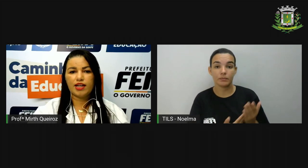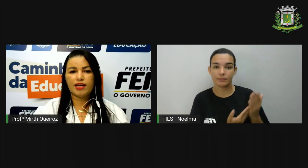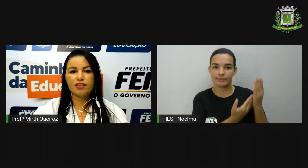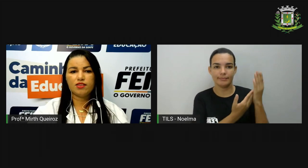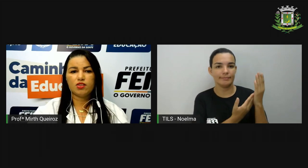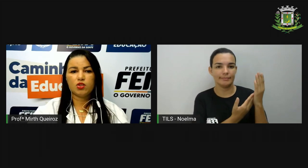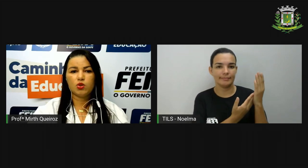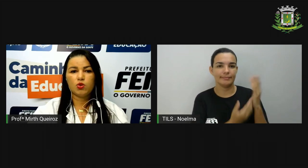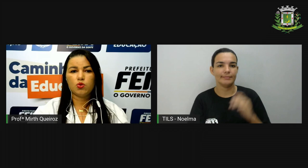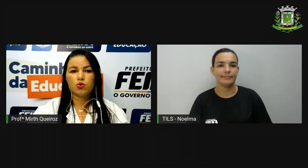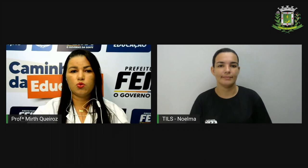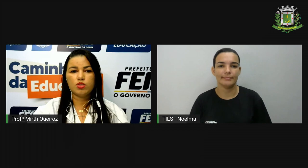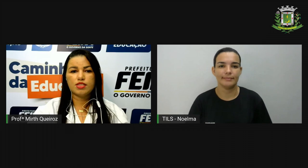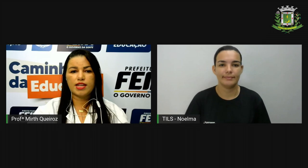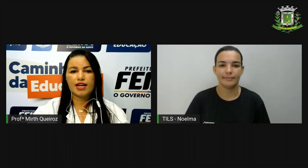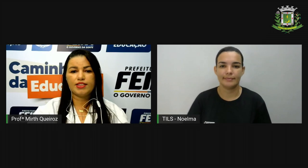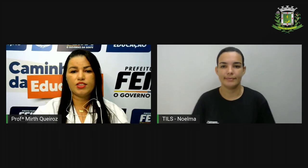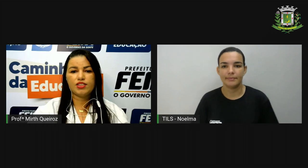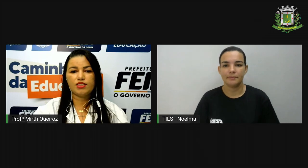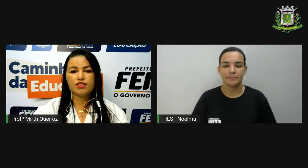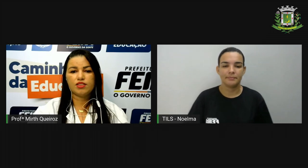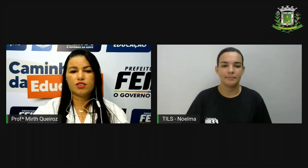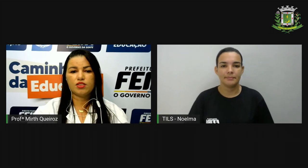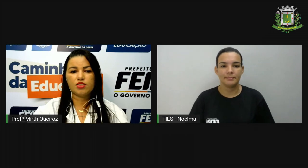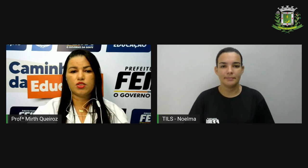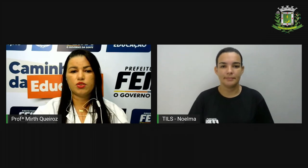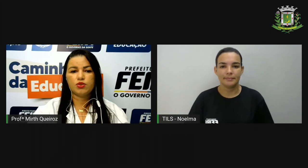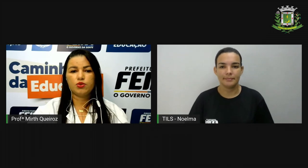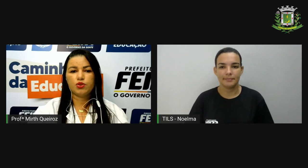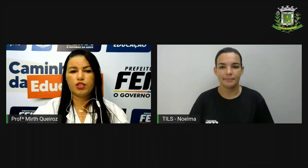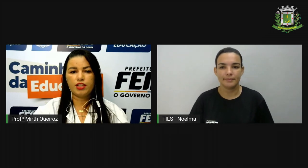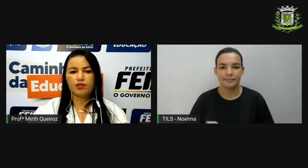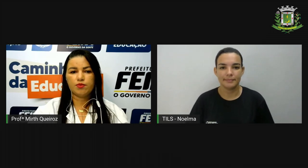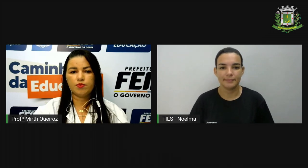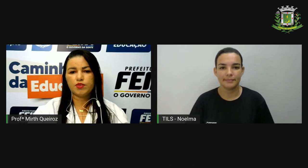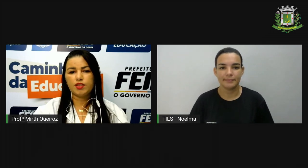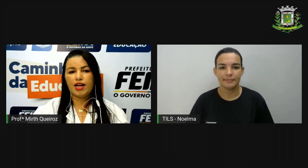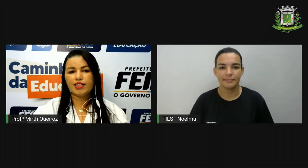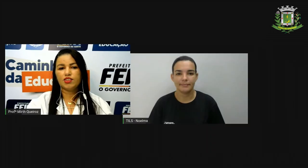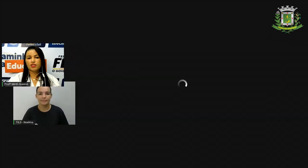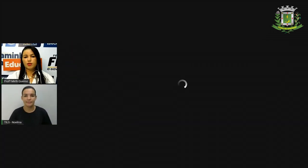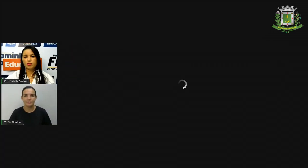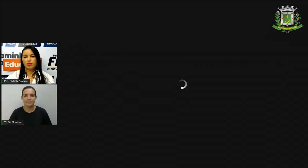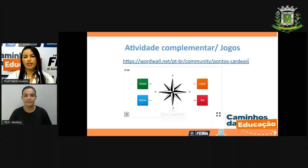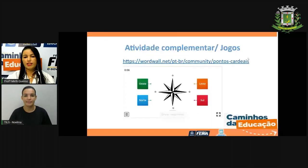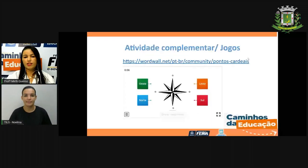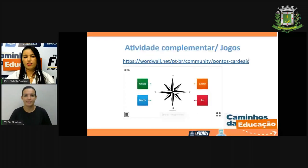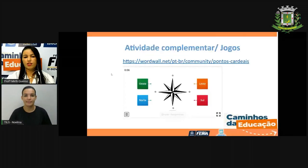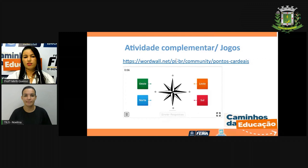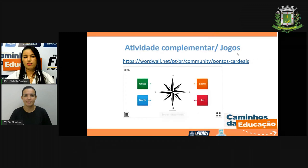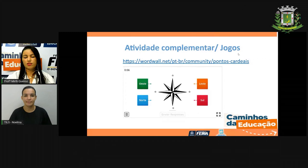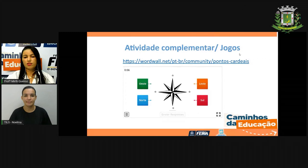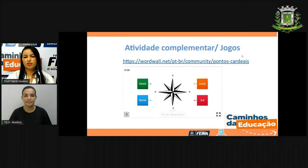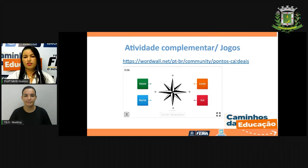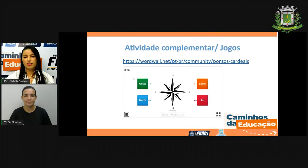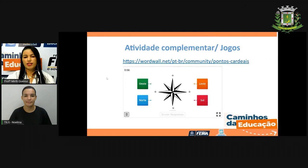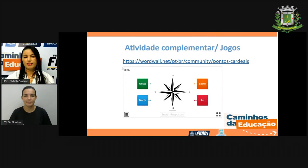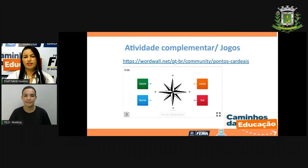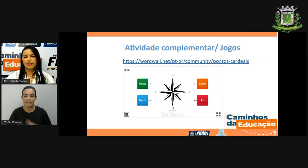anotarem o site do Jogui aqui nós temos o link ó